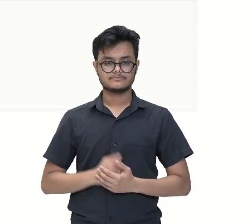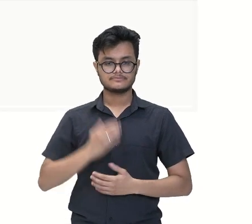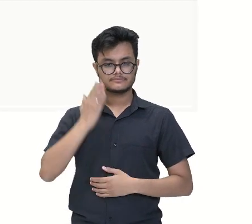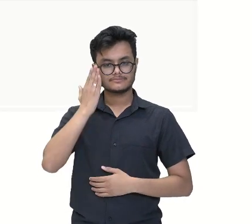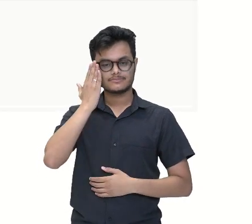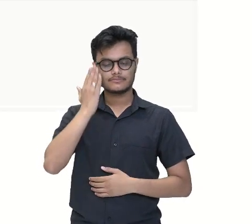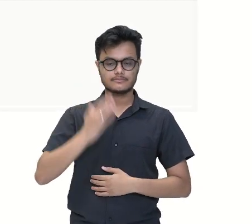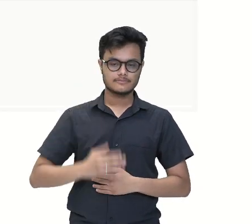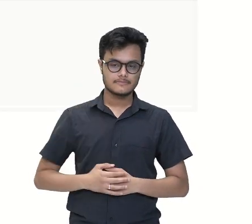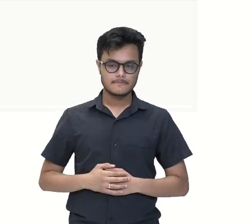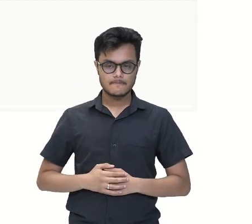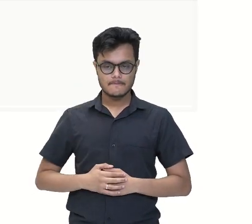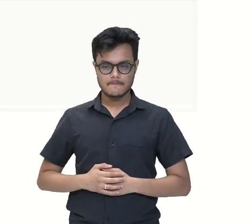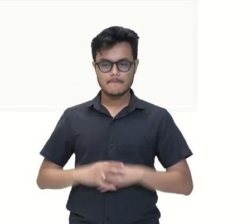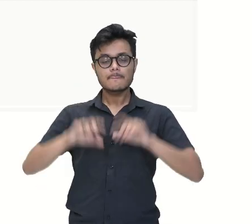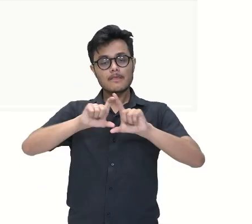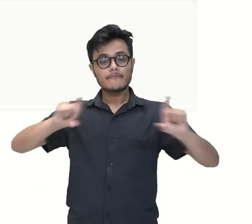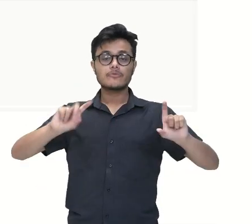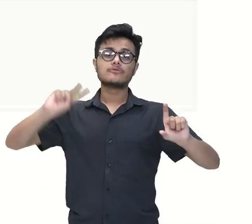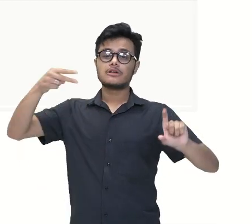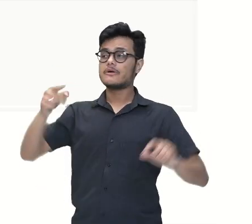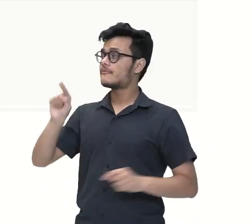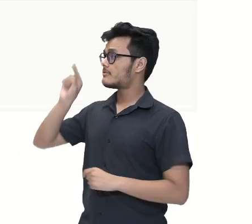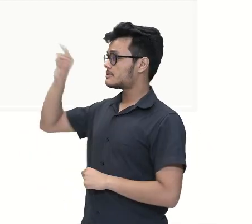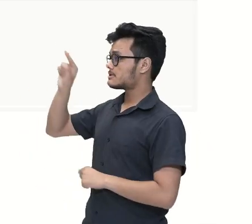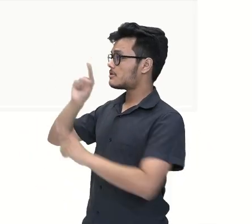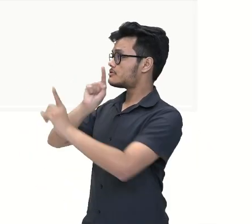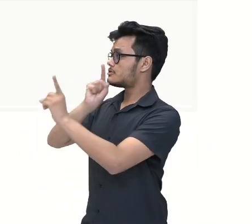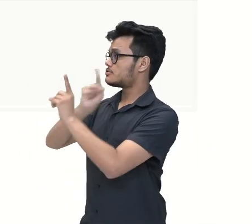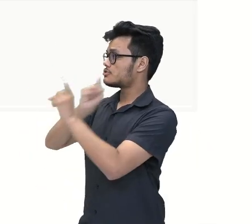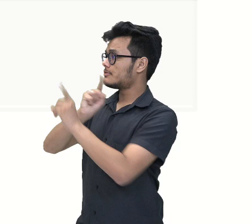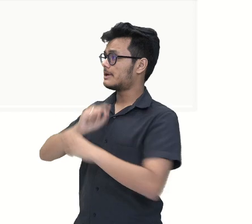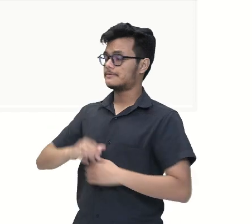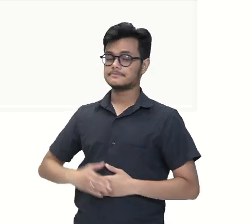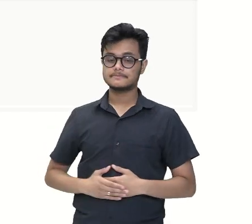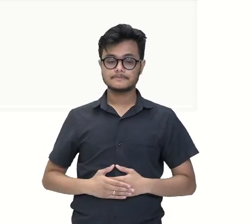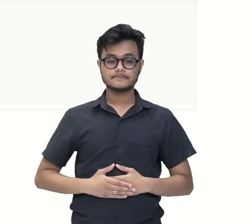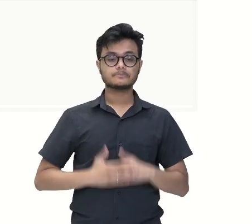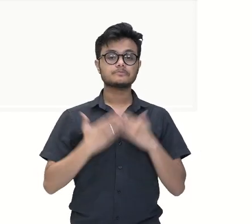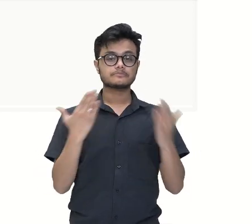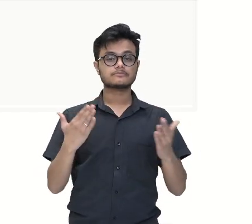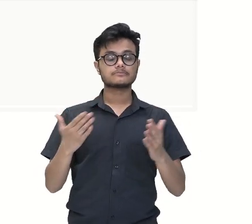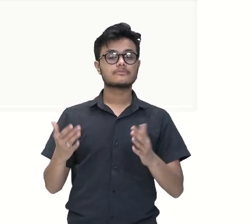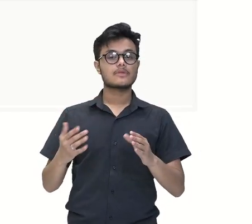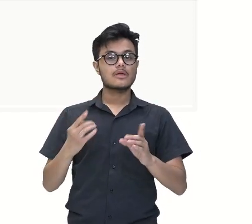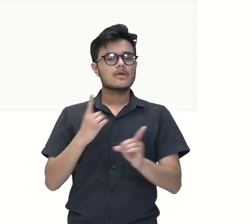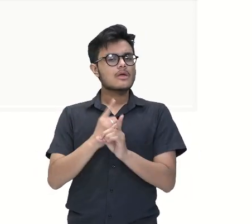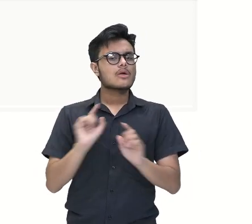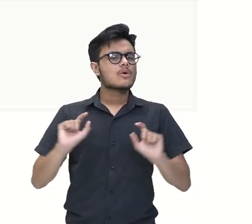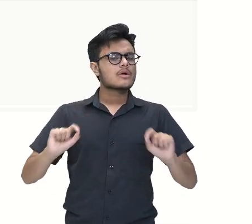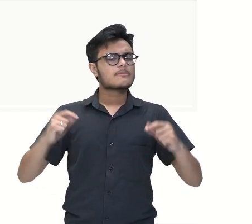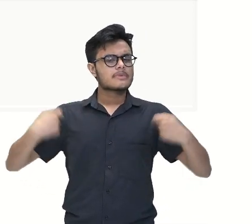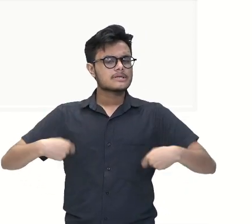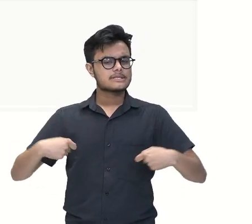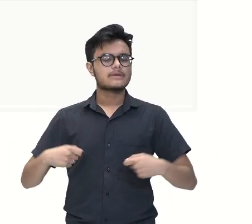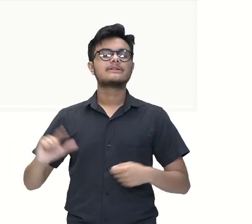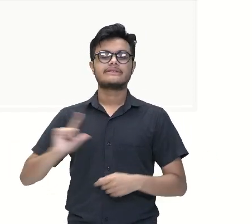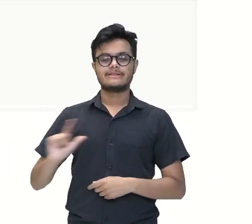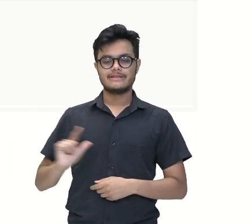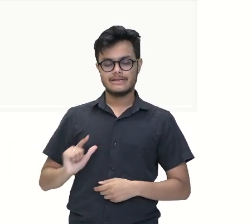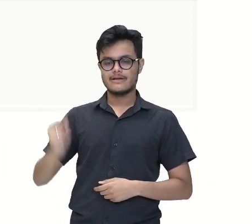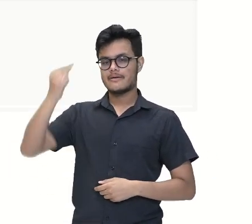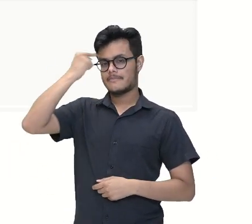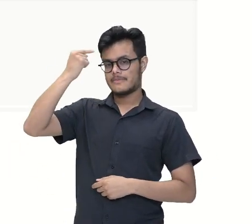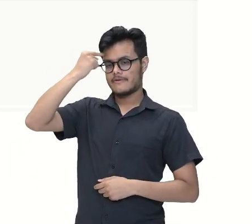dessa função aqui, quadrática. E para eu encontrar esse valor de delta, o que eu tenho que fazer, né? Eu tenho que pegar